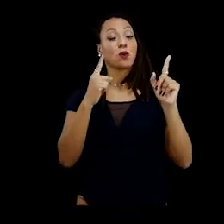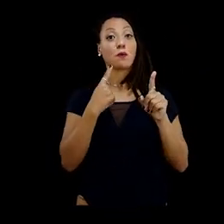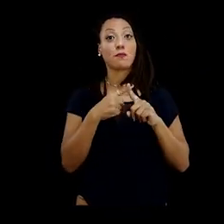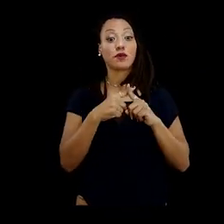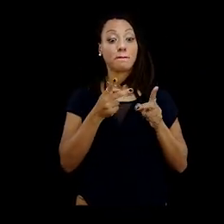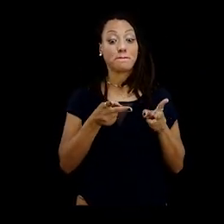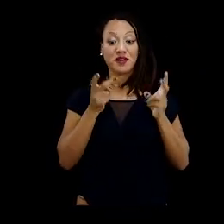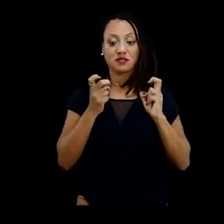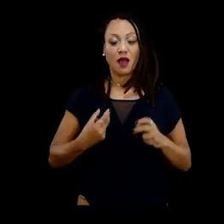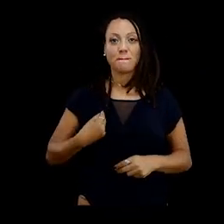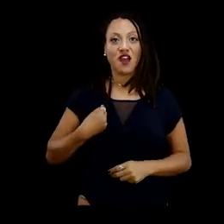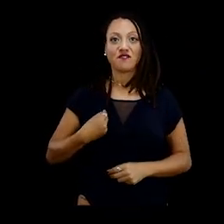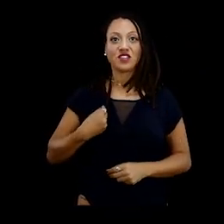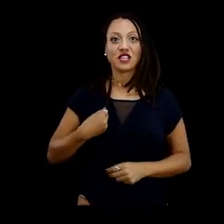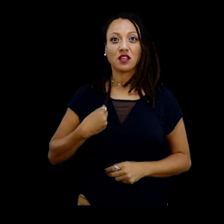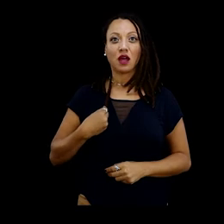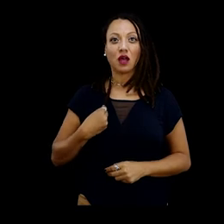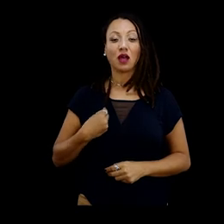fenômeno